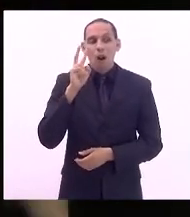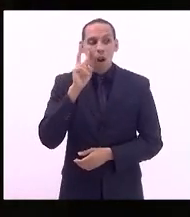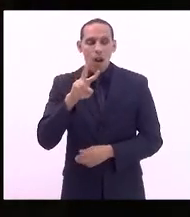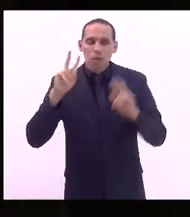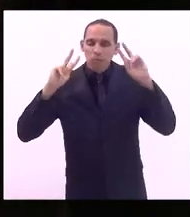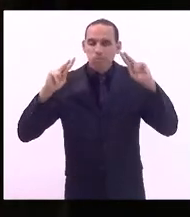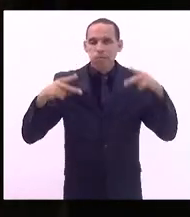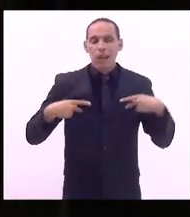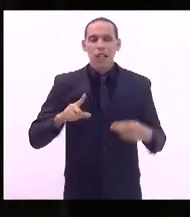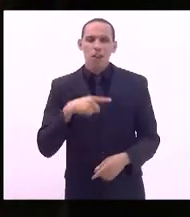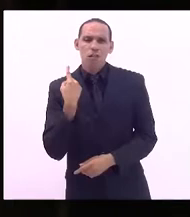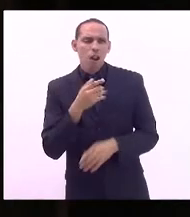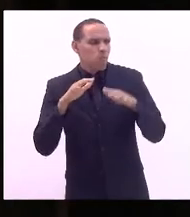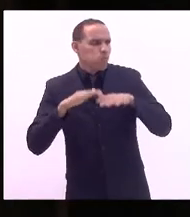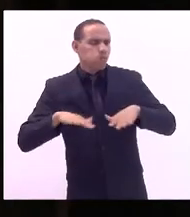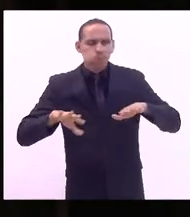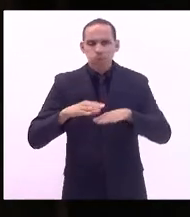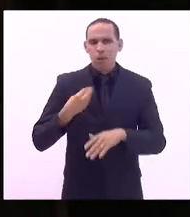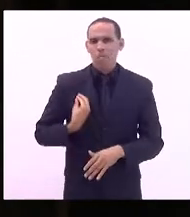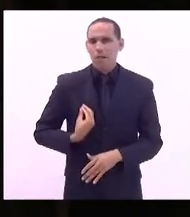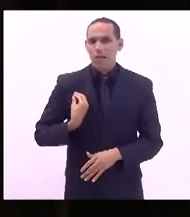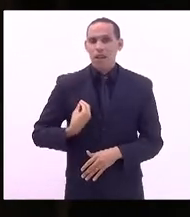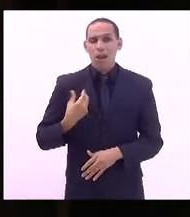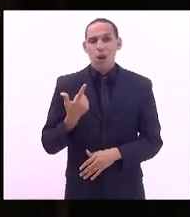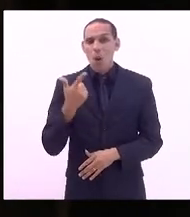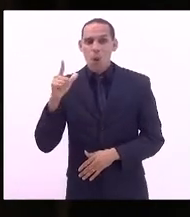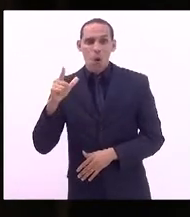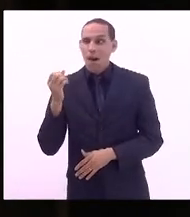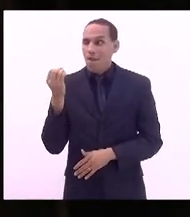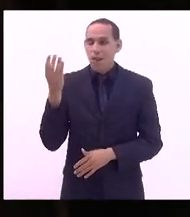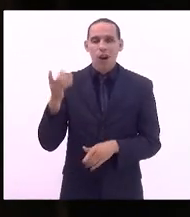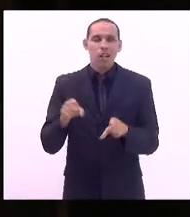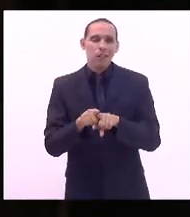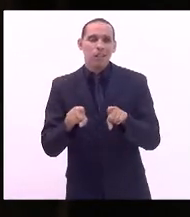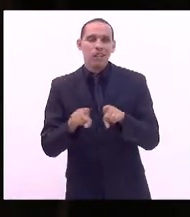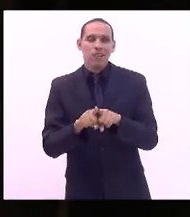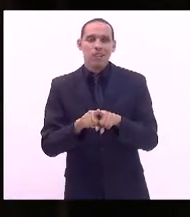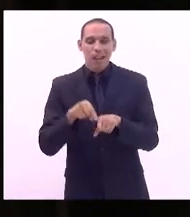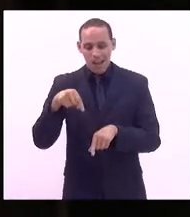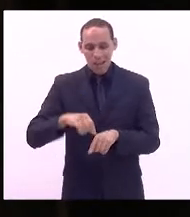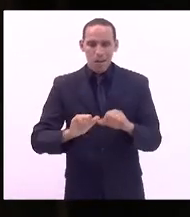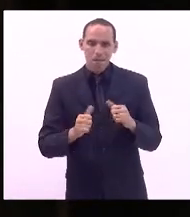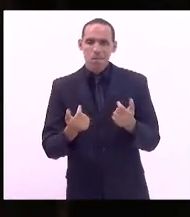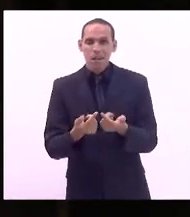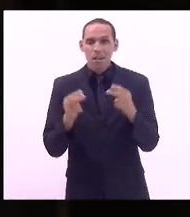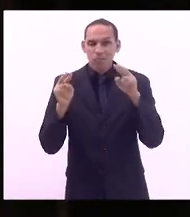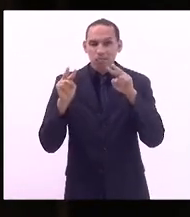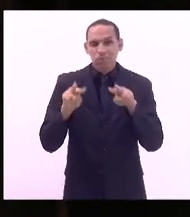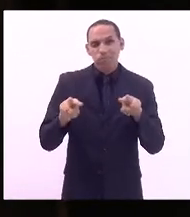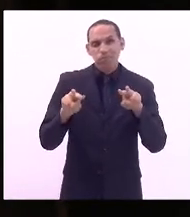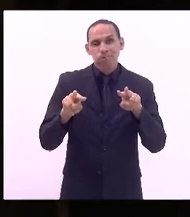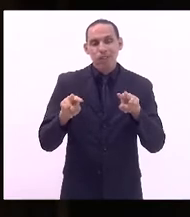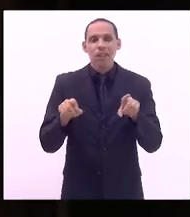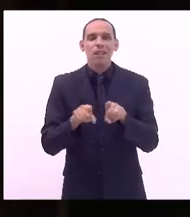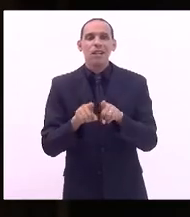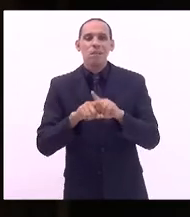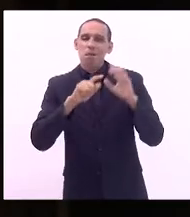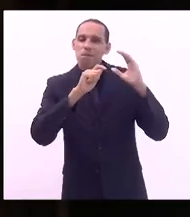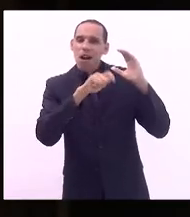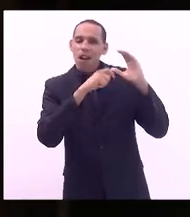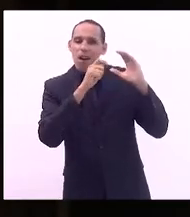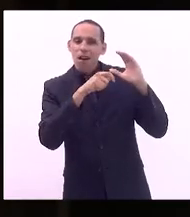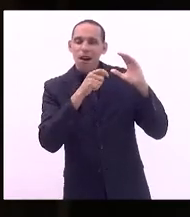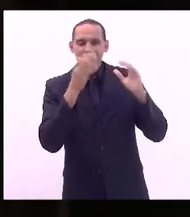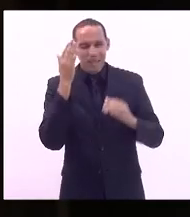nós todos aqui presentes e ausentes que estão aqui hoje nessa casa de lei olhando e que vão estar aqui gravado